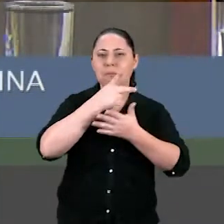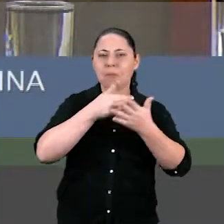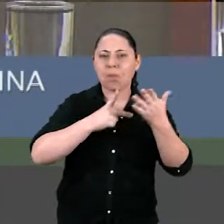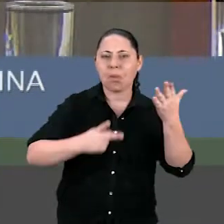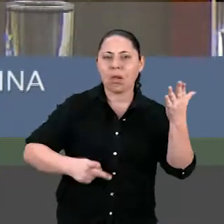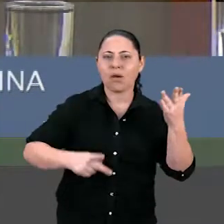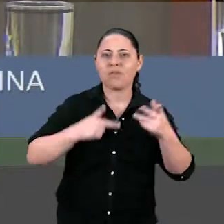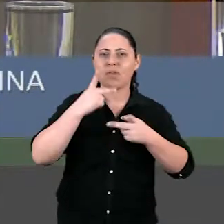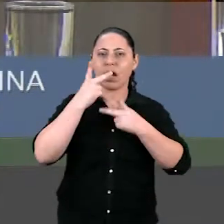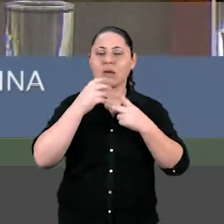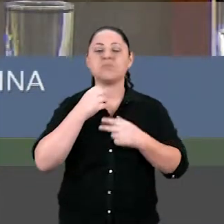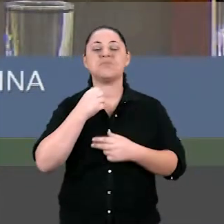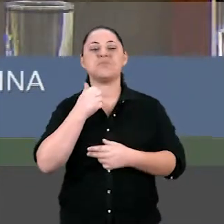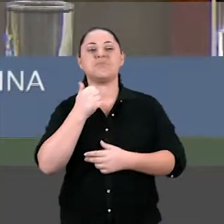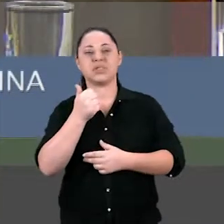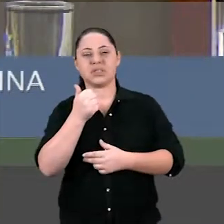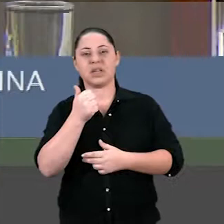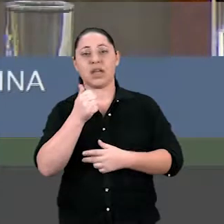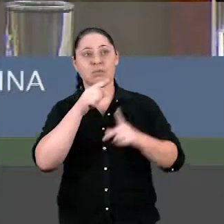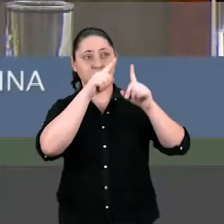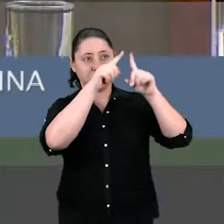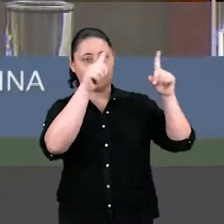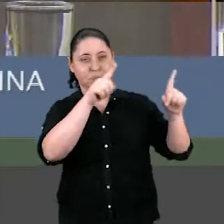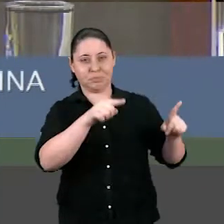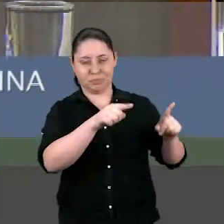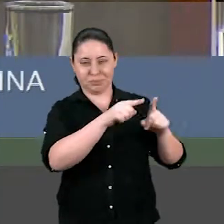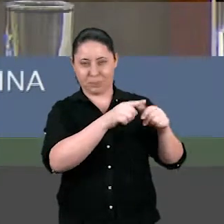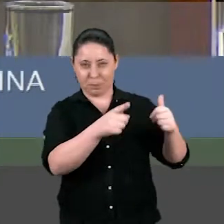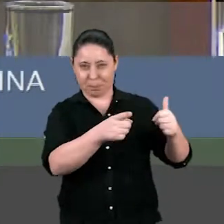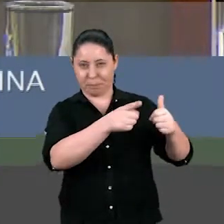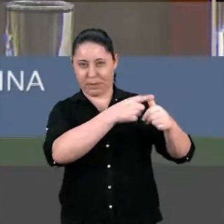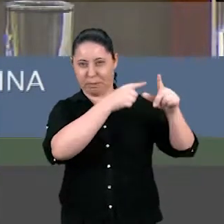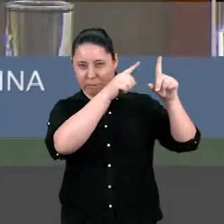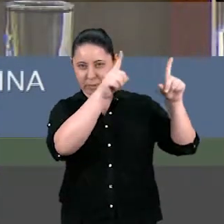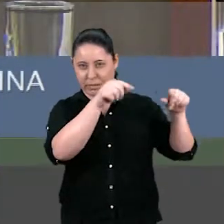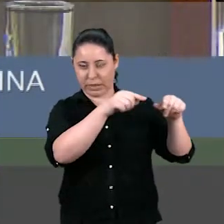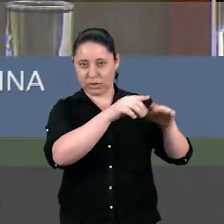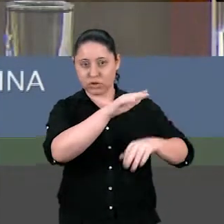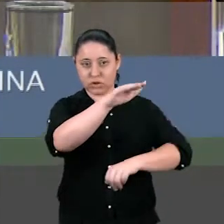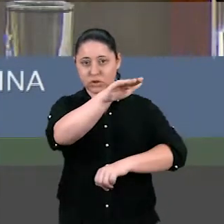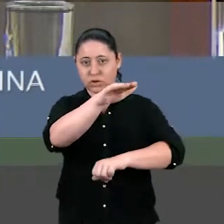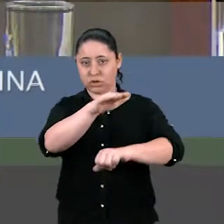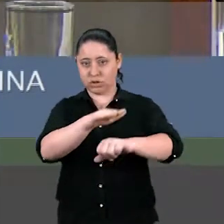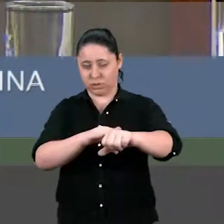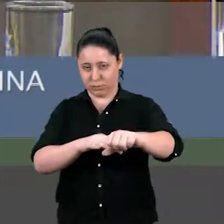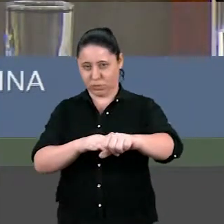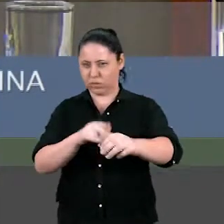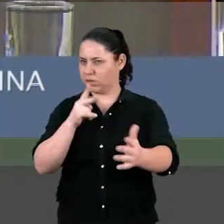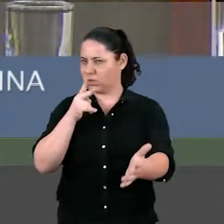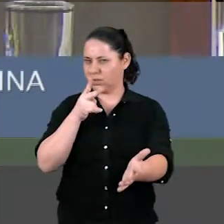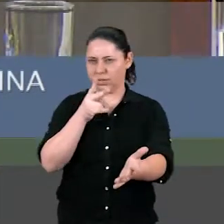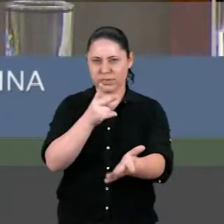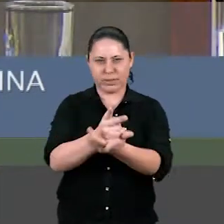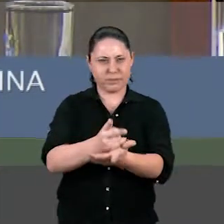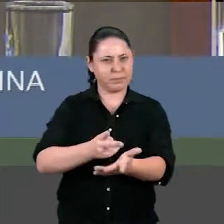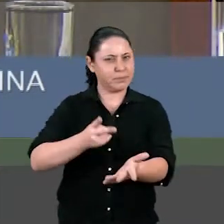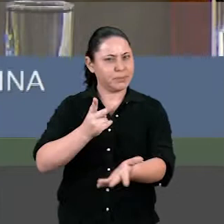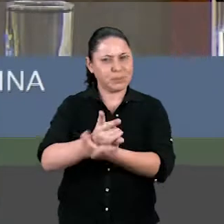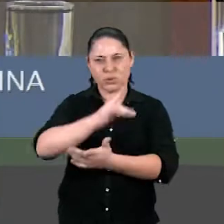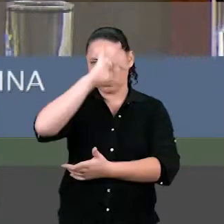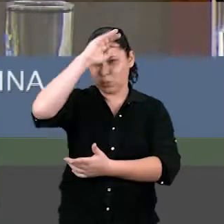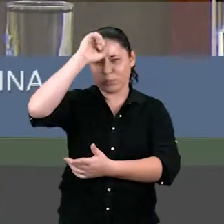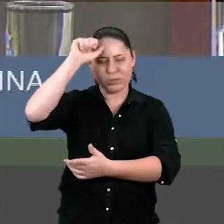desse painel, em que eu chamei o nosso querido e sempre sul-matogrossense de coração